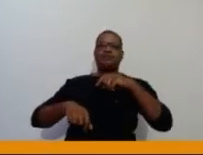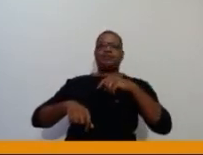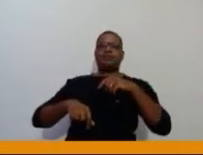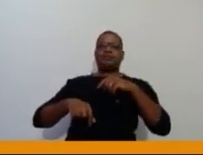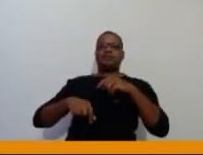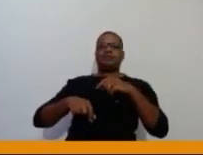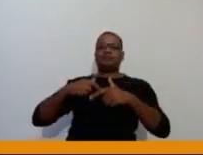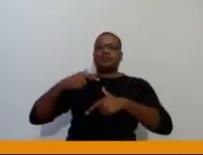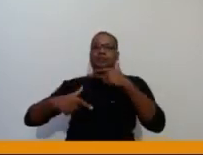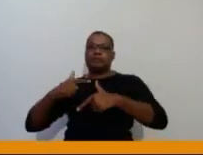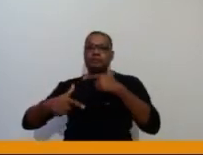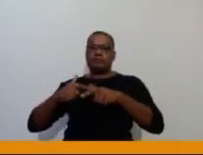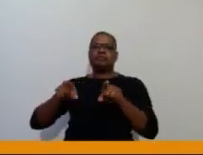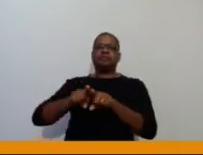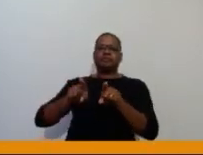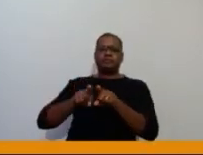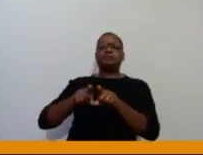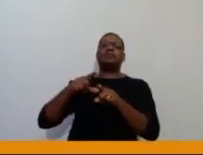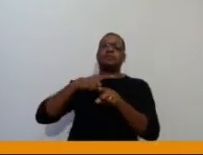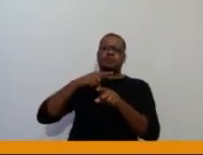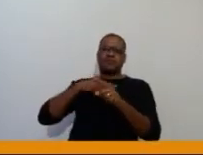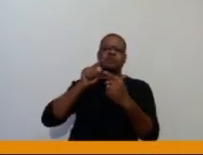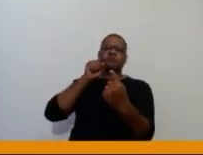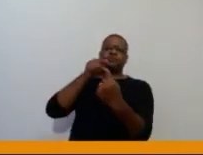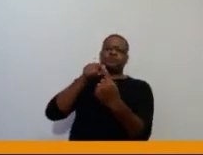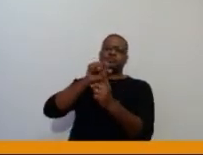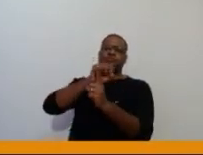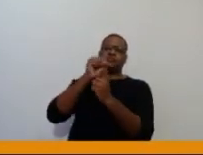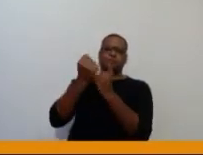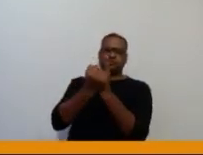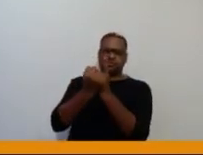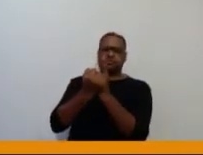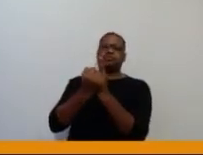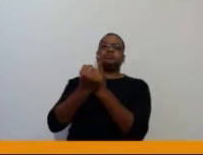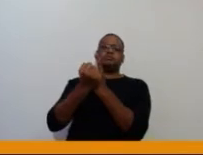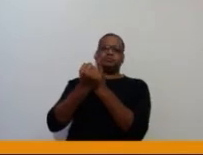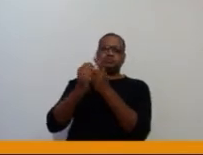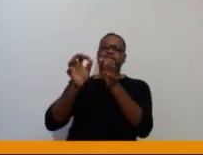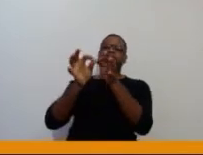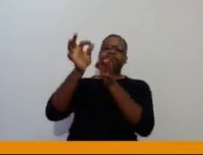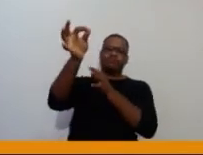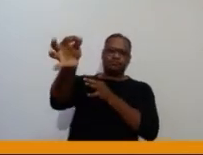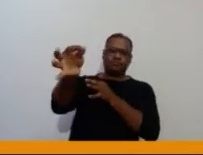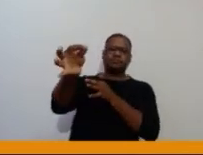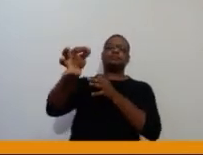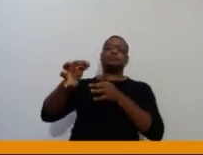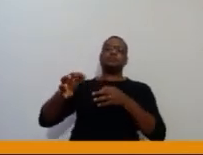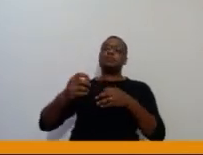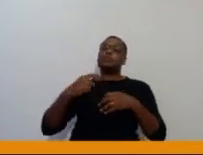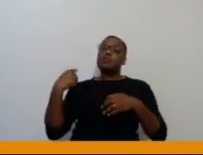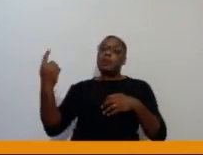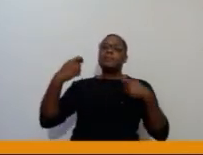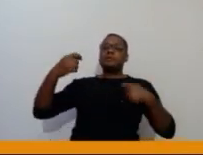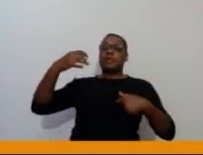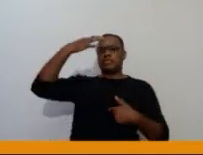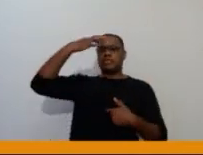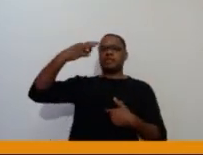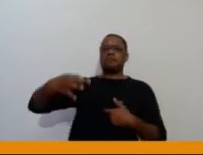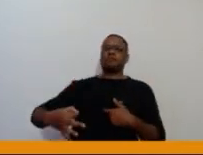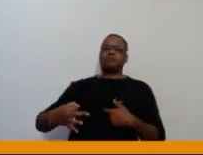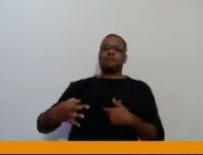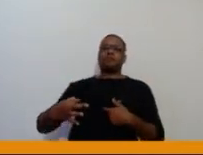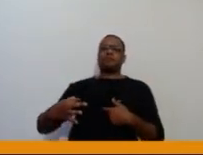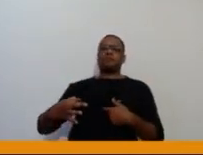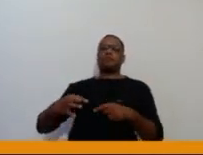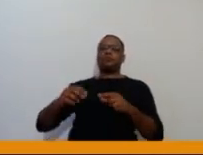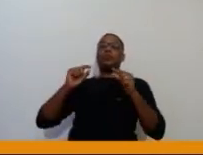função social a fazer à distância isso. E a gente precisa, todo mundo precisa entender que cada tipo de distância